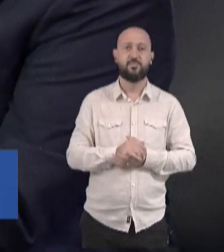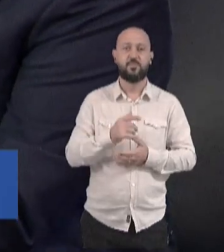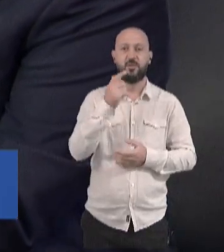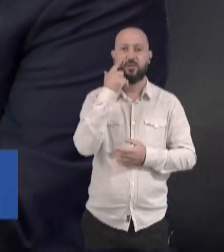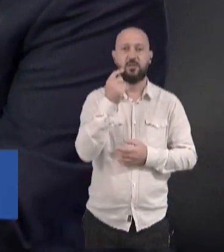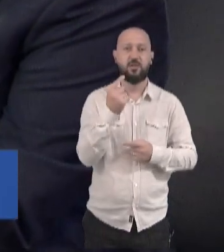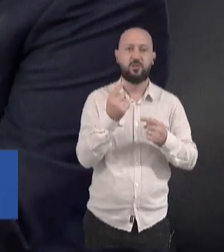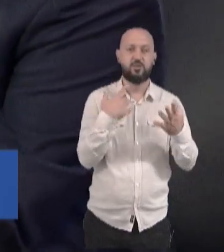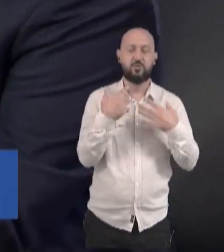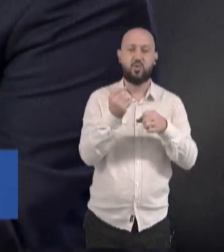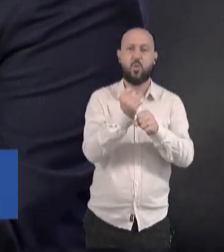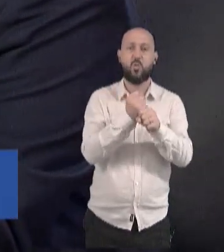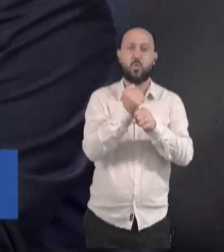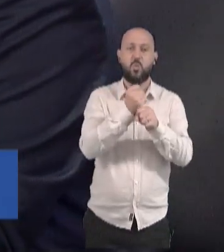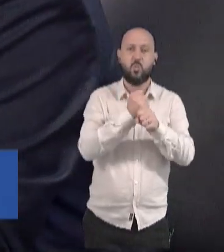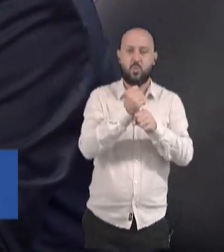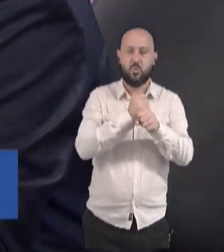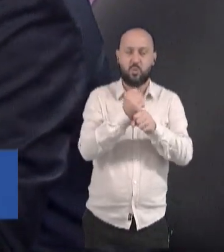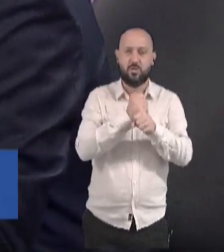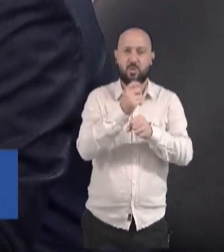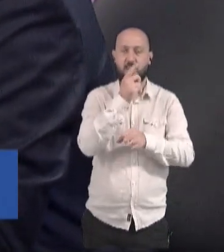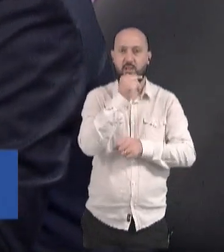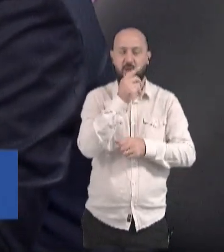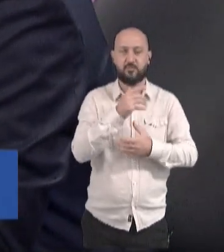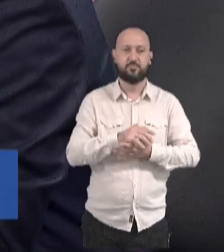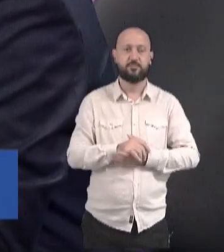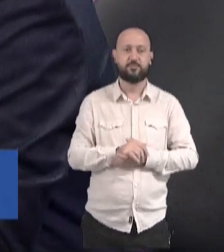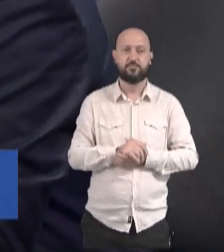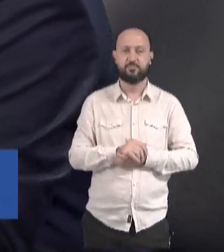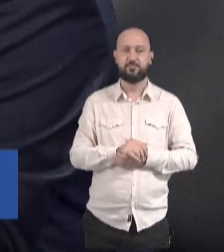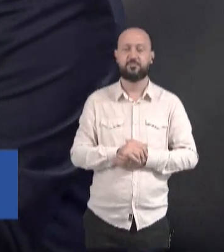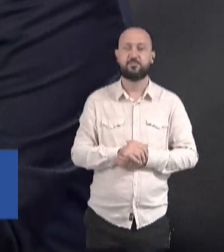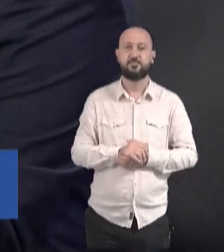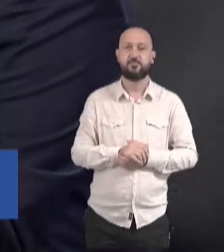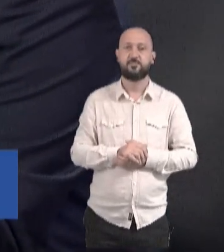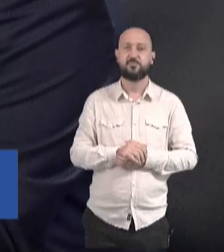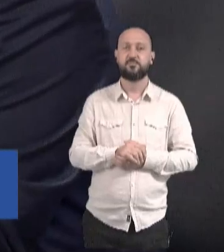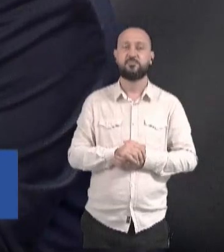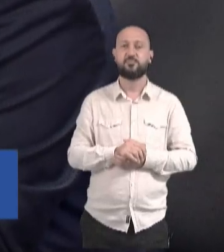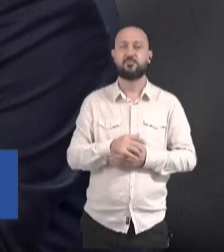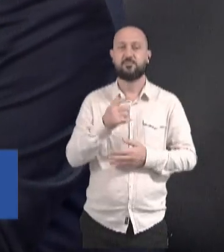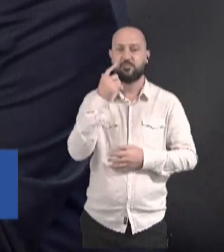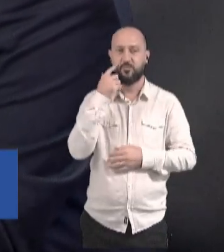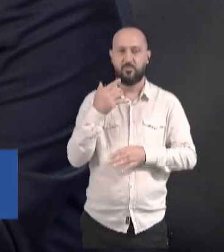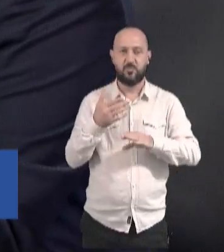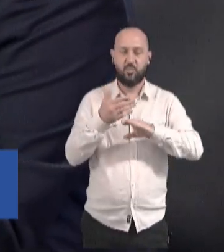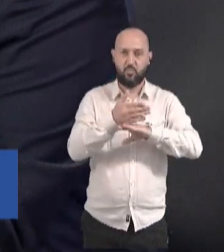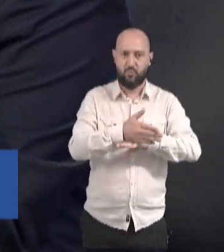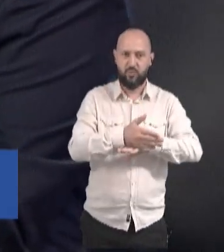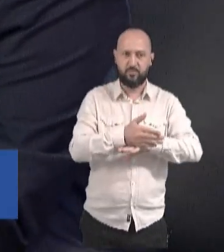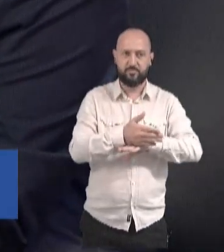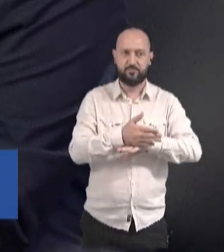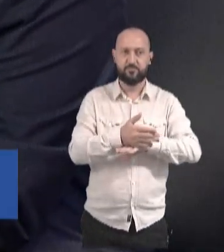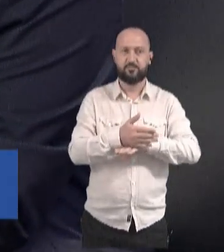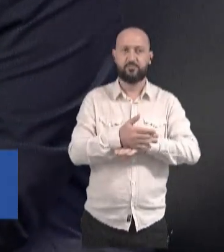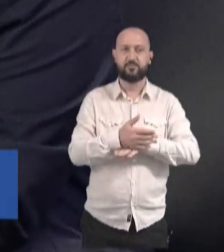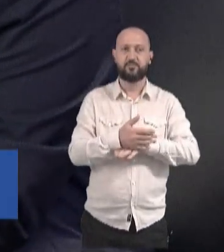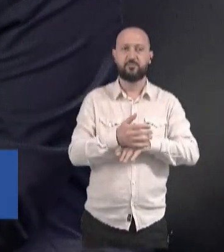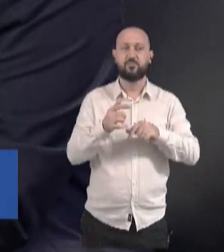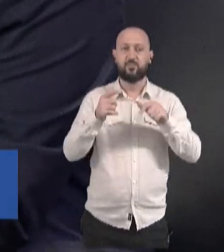discutir o Ano Internacional da Água. E numa visita ao meu